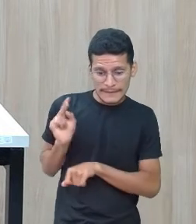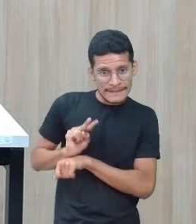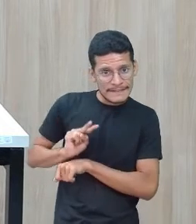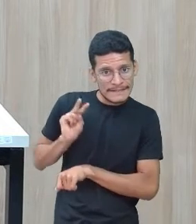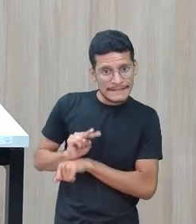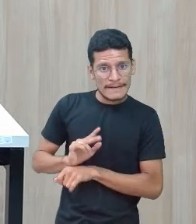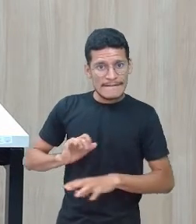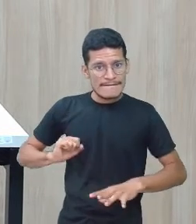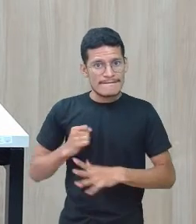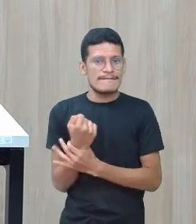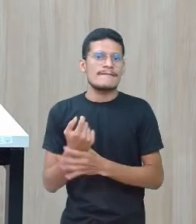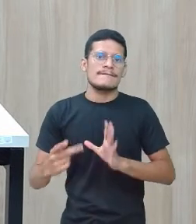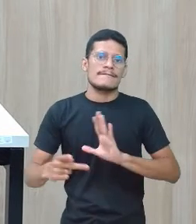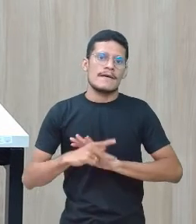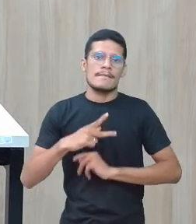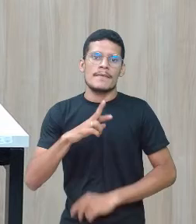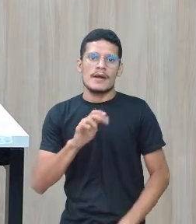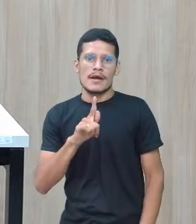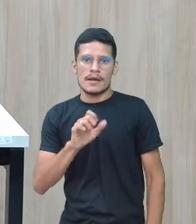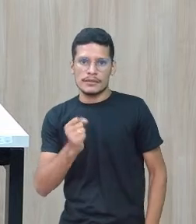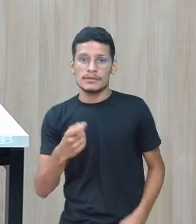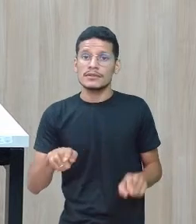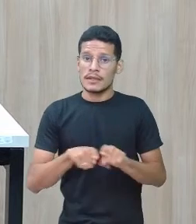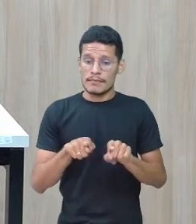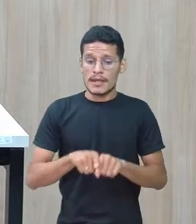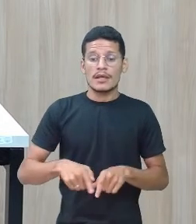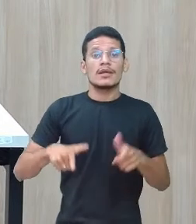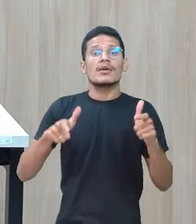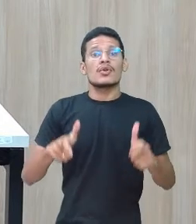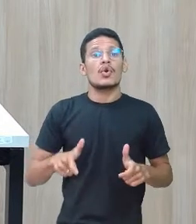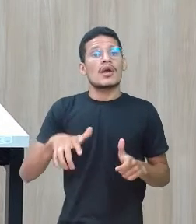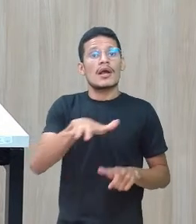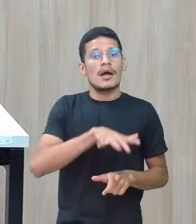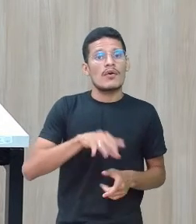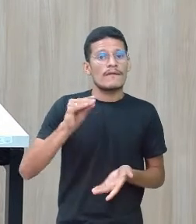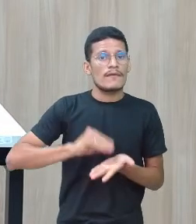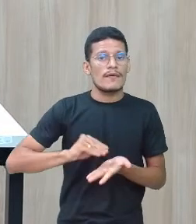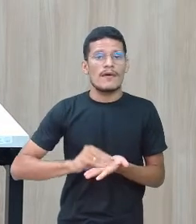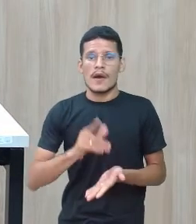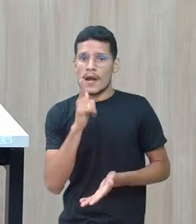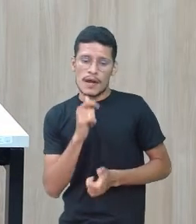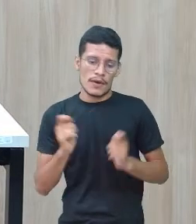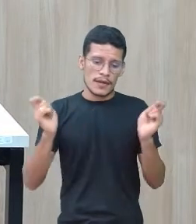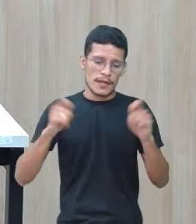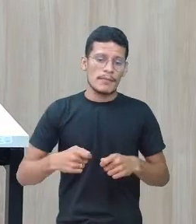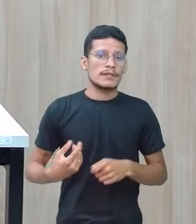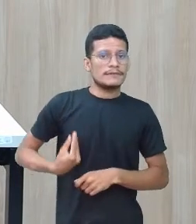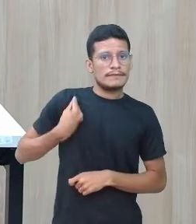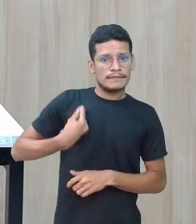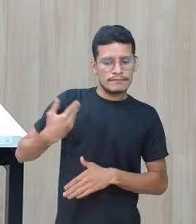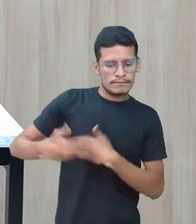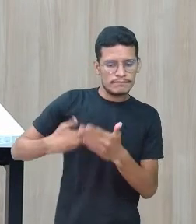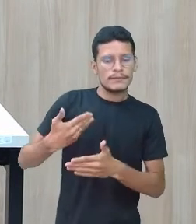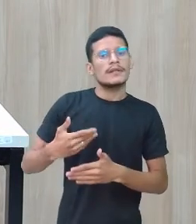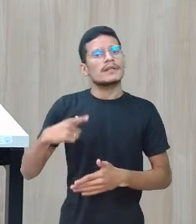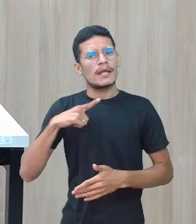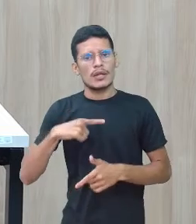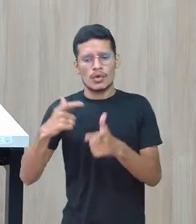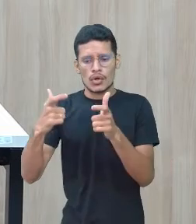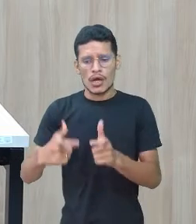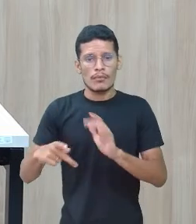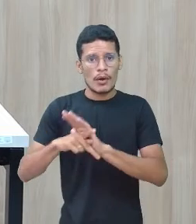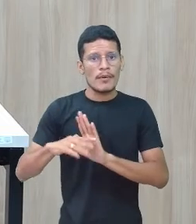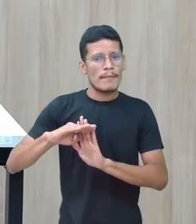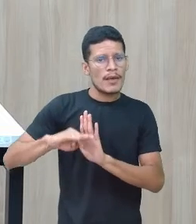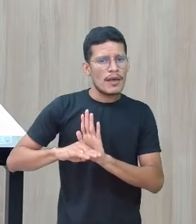pragas como mais resistentes ao clima, não é, a falta de água, que eles possam sobreviver em local que tenha menos água devido